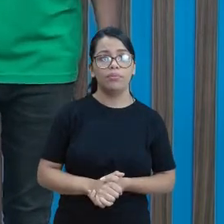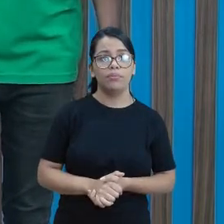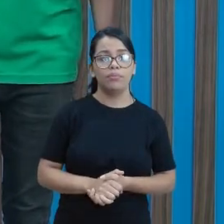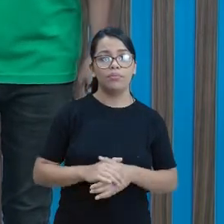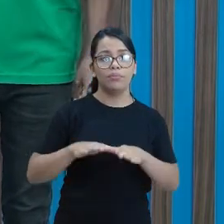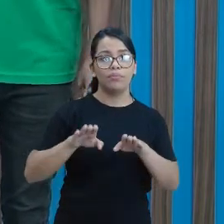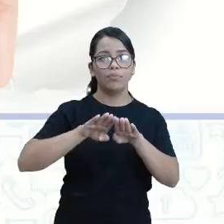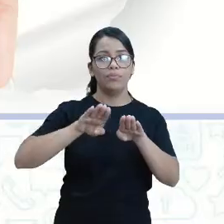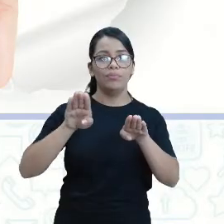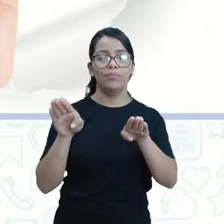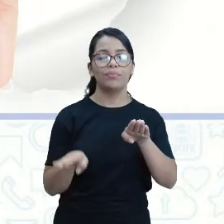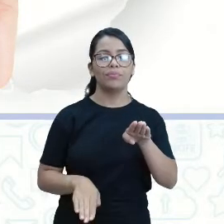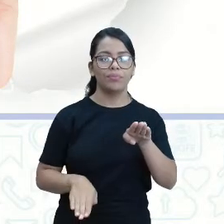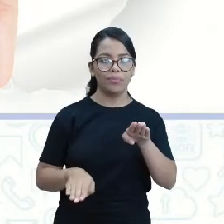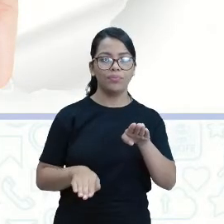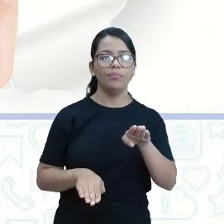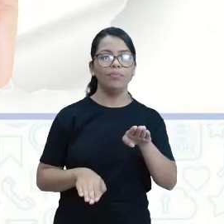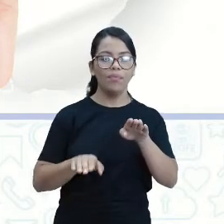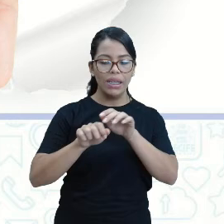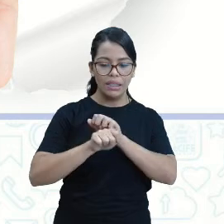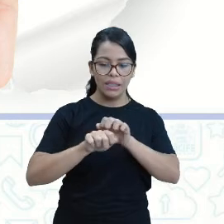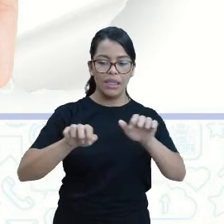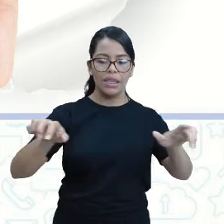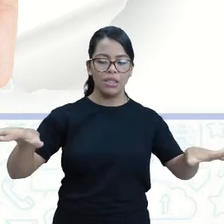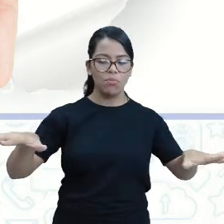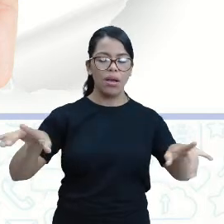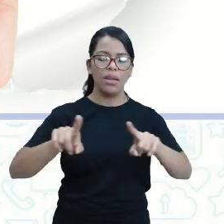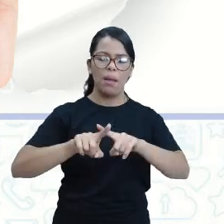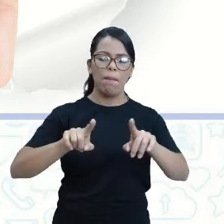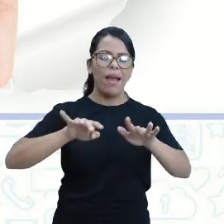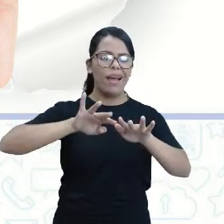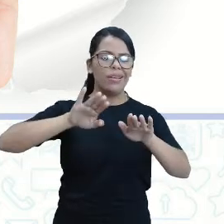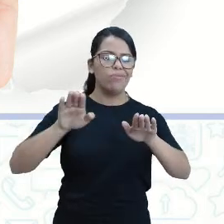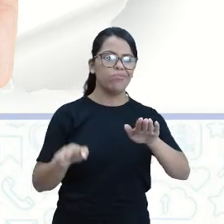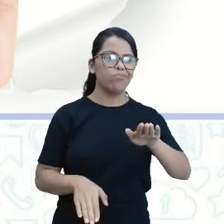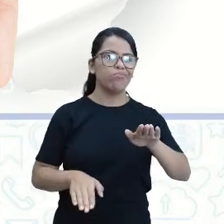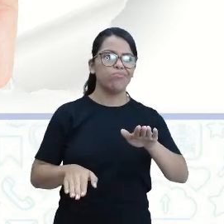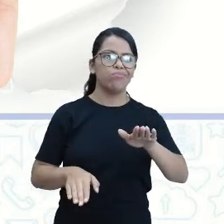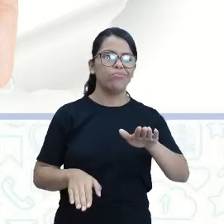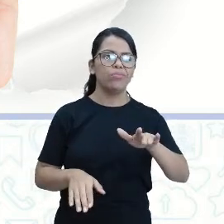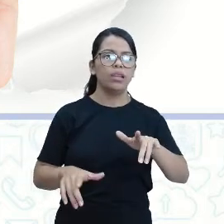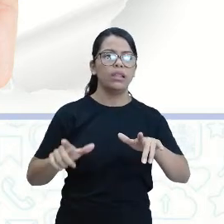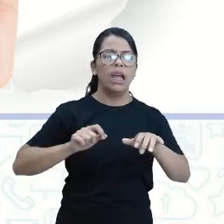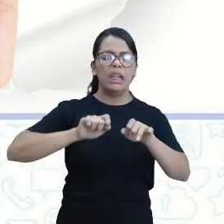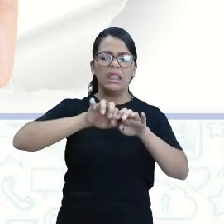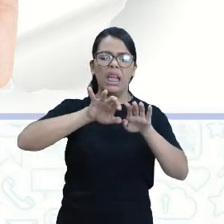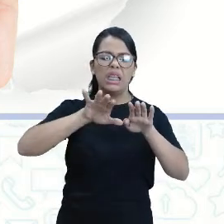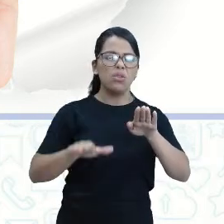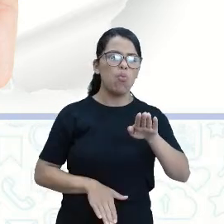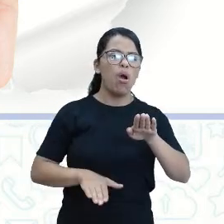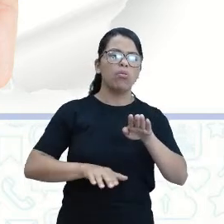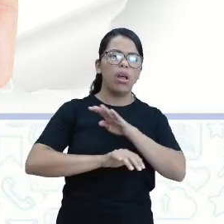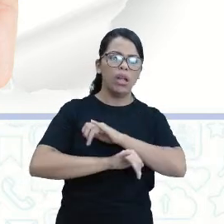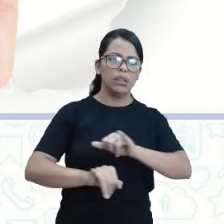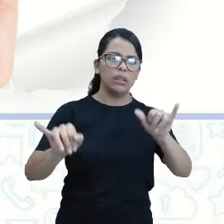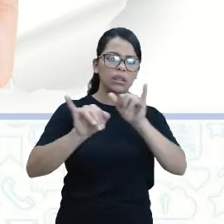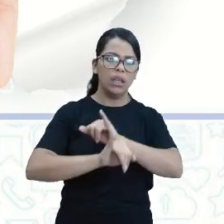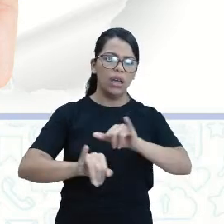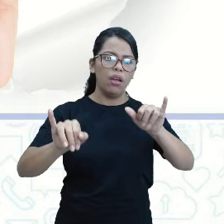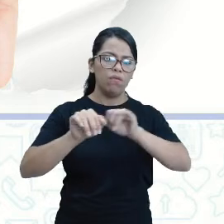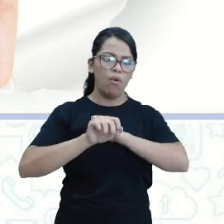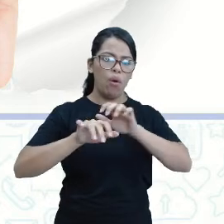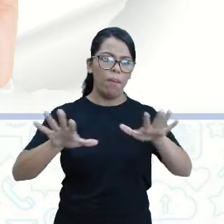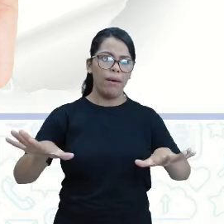desigual que se expande, tá? Desigualdade no fluxo de informações,